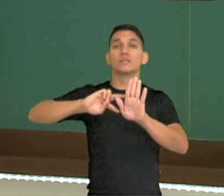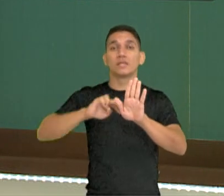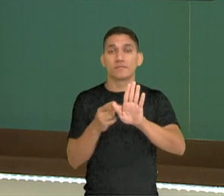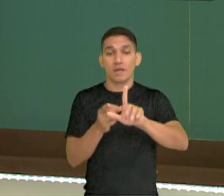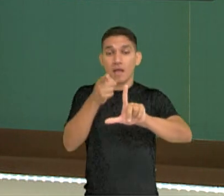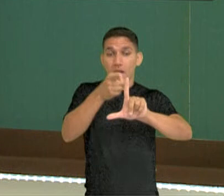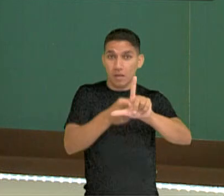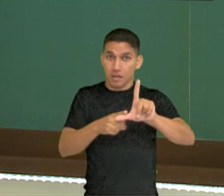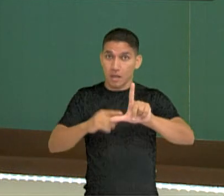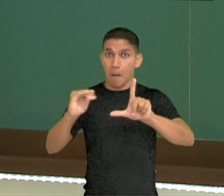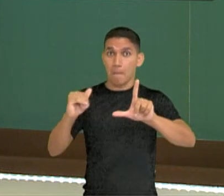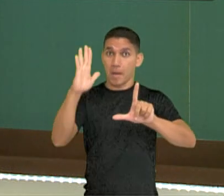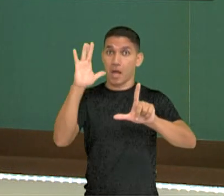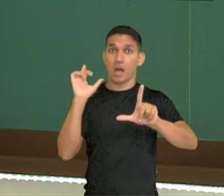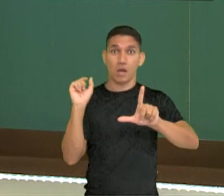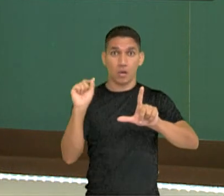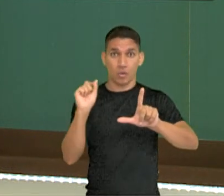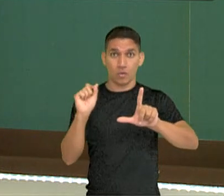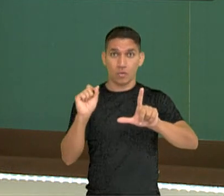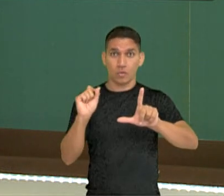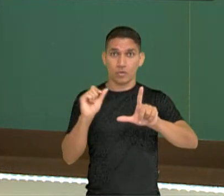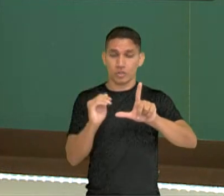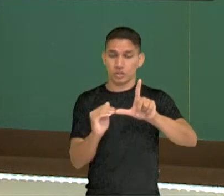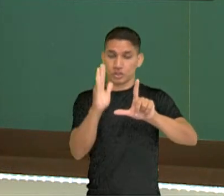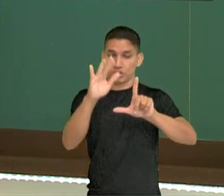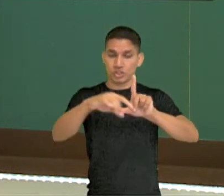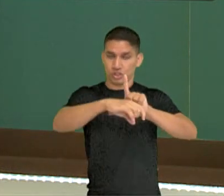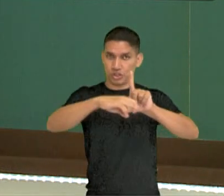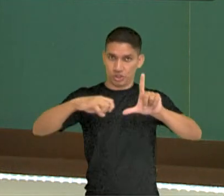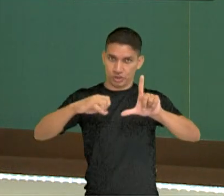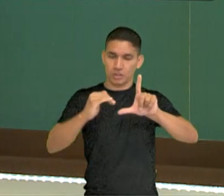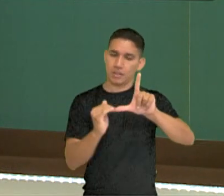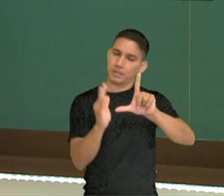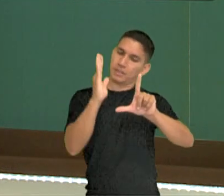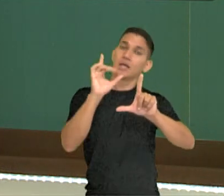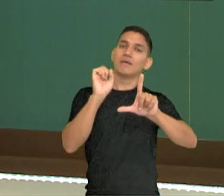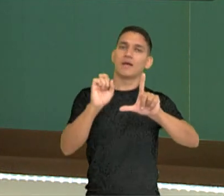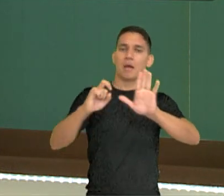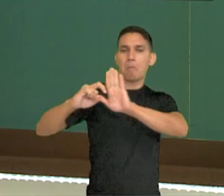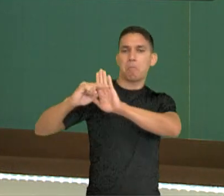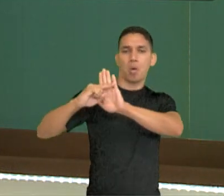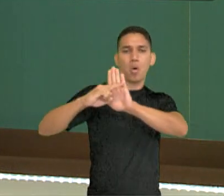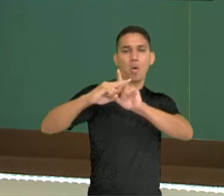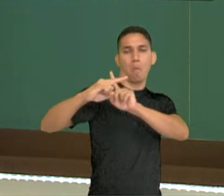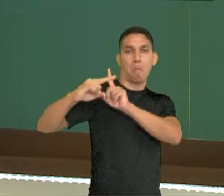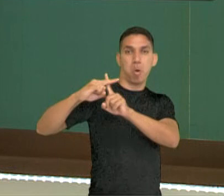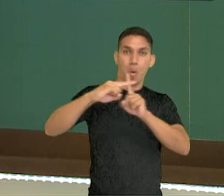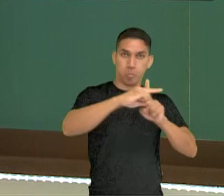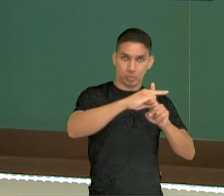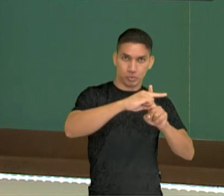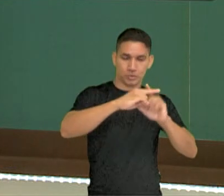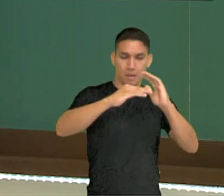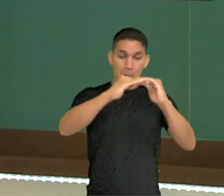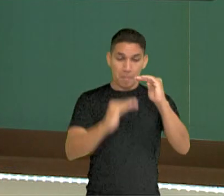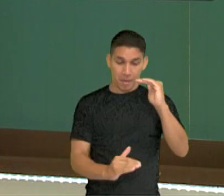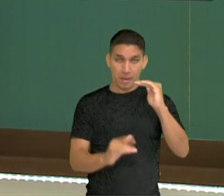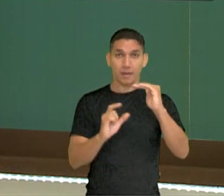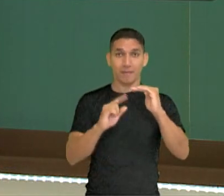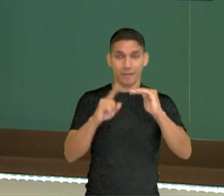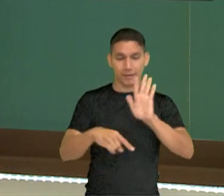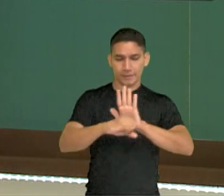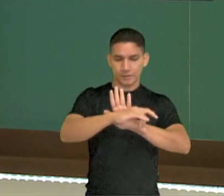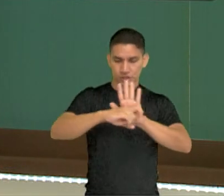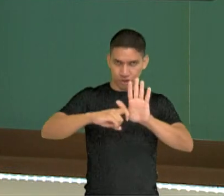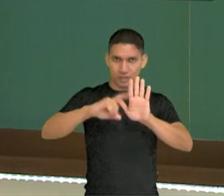projetam acima do eixo x são positivos, os que projetam para baixo são negativos. Isto